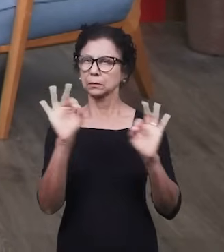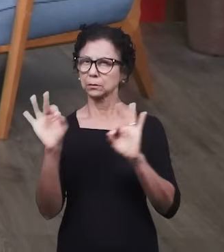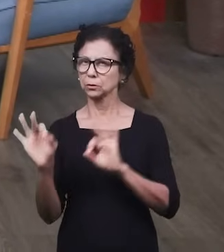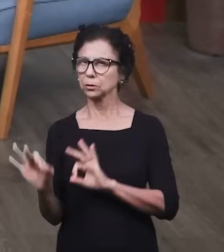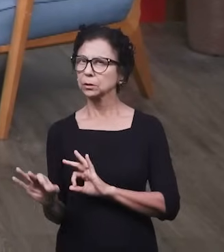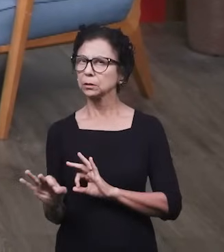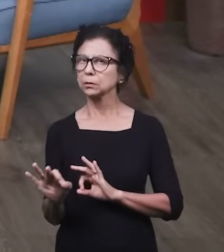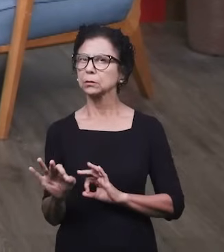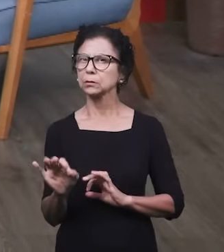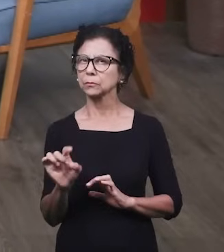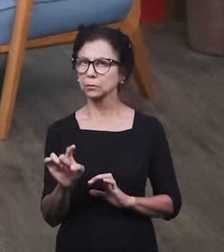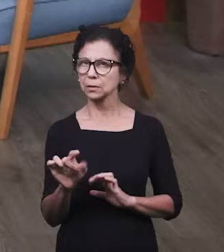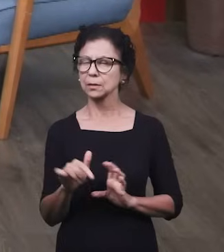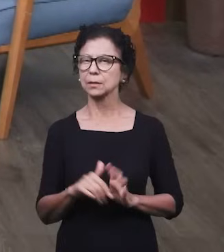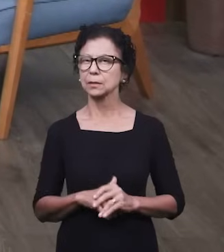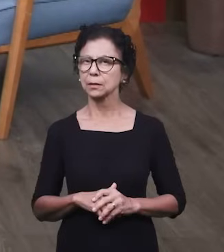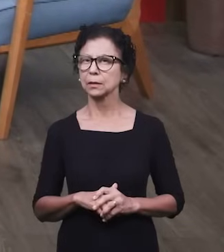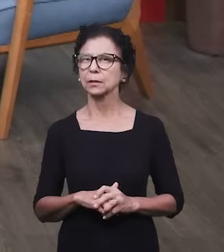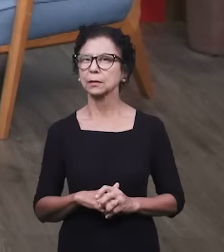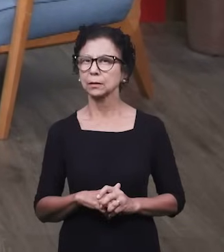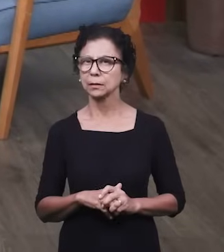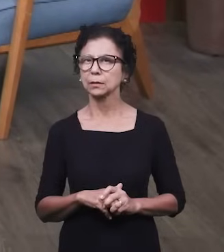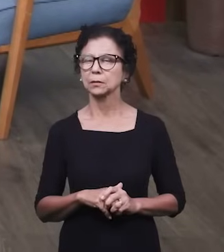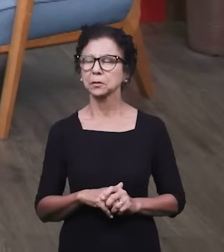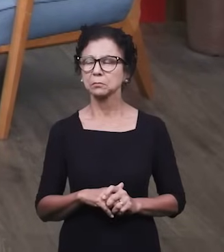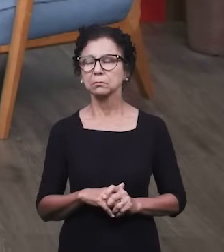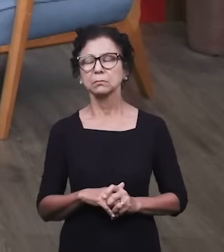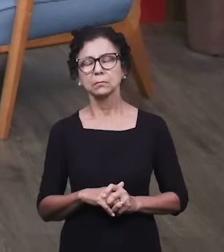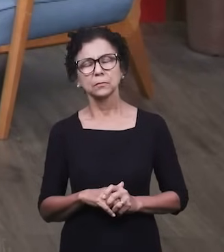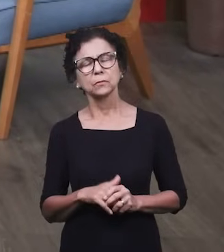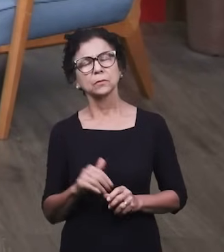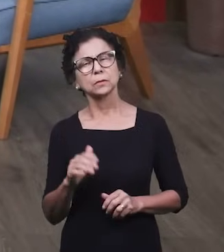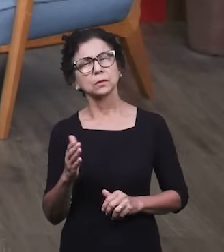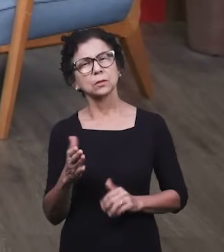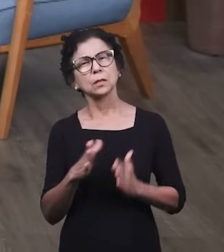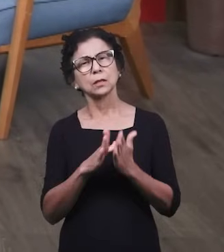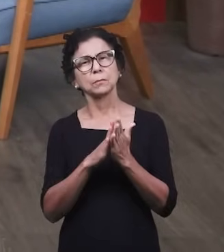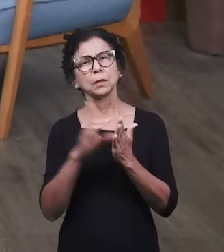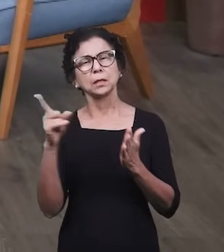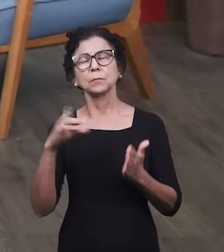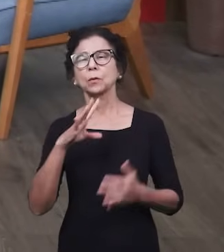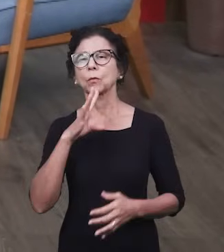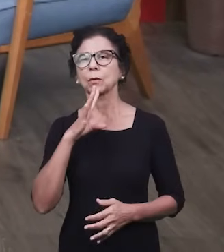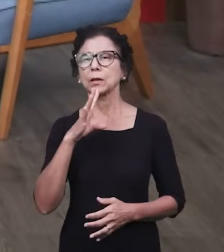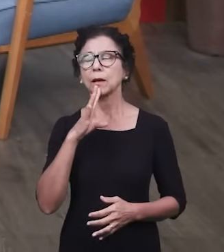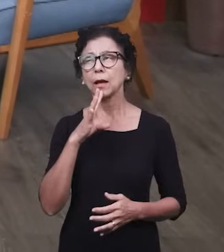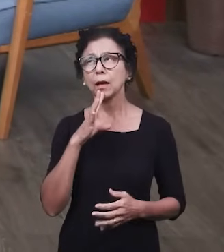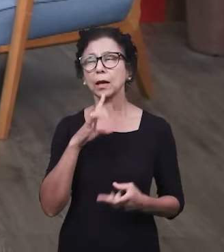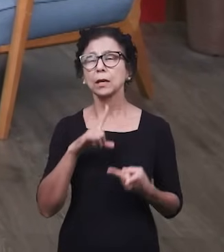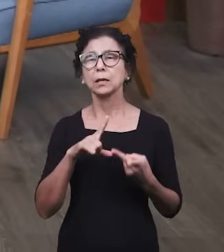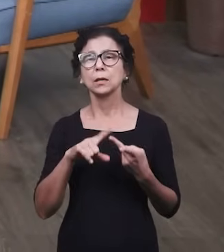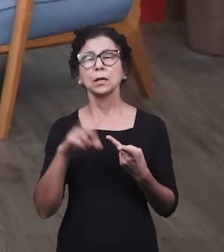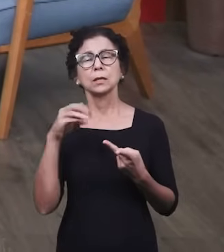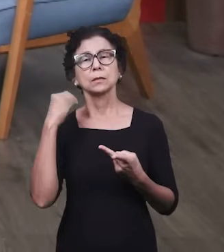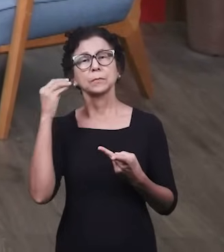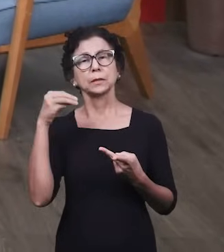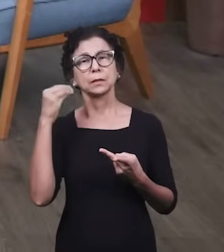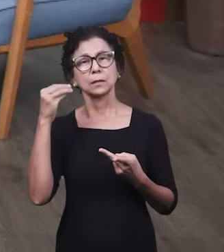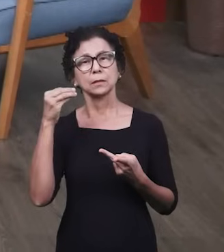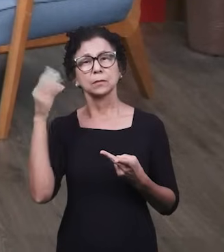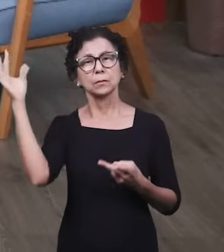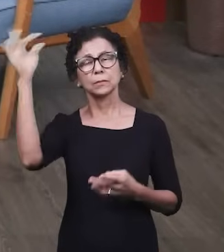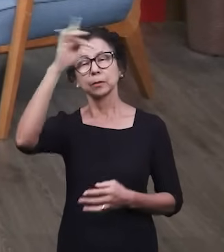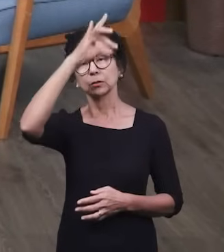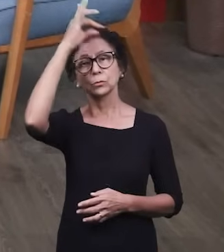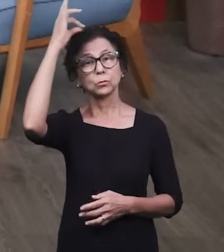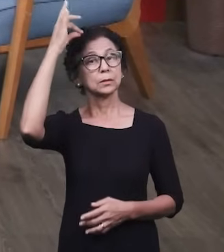agora esse programa, a depender do conhecimento que você tenha de Bíblia e da experiência que você tenha com o Espírito Santo de Deus, com a ação do